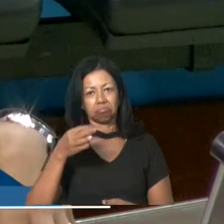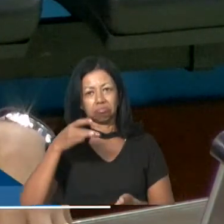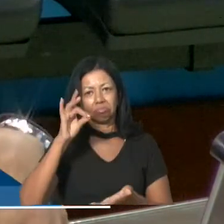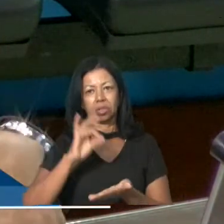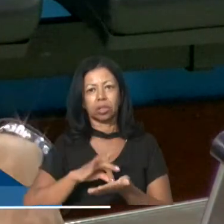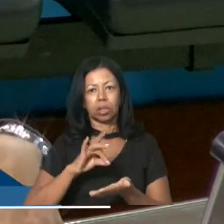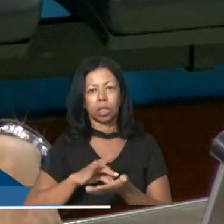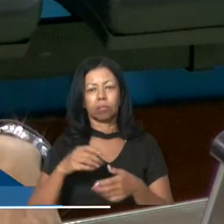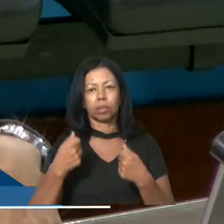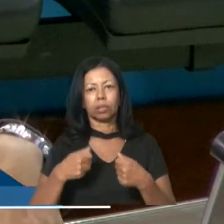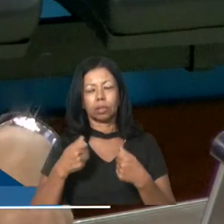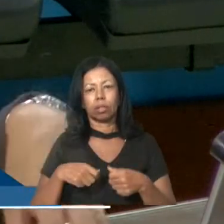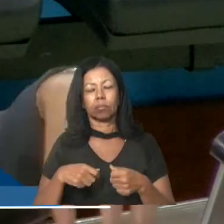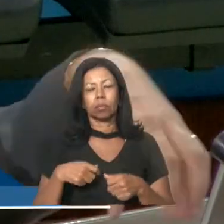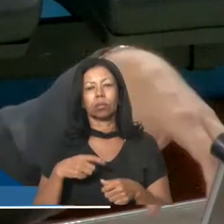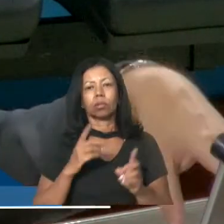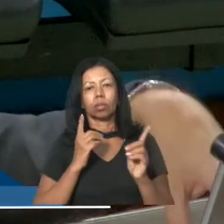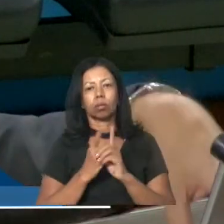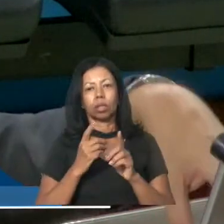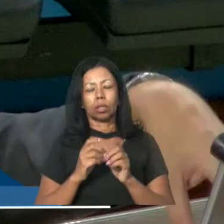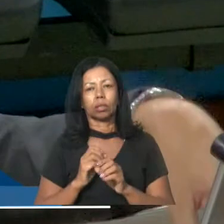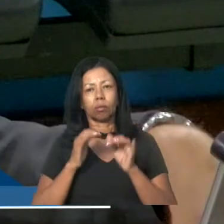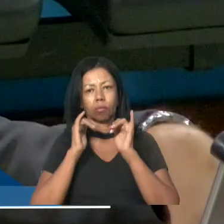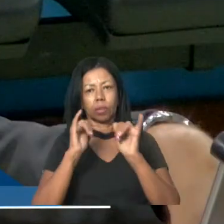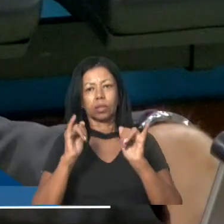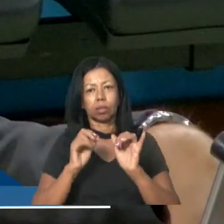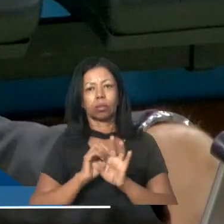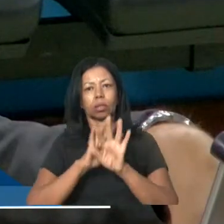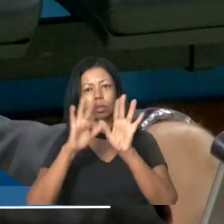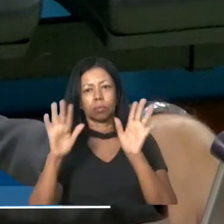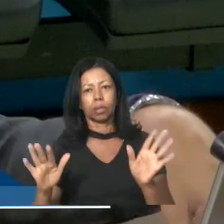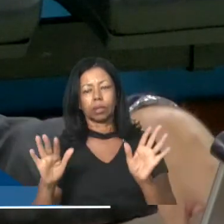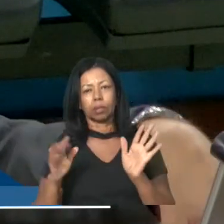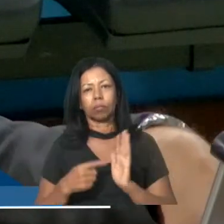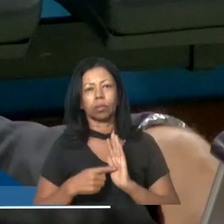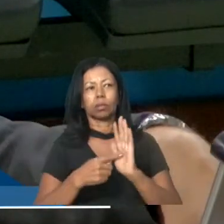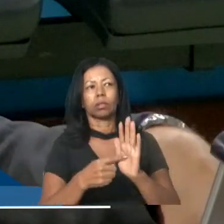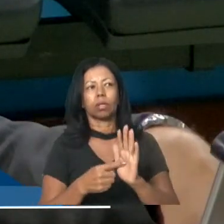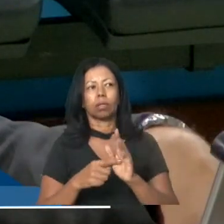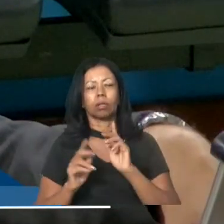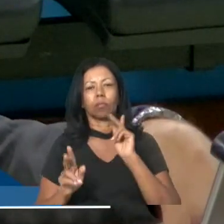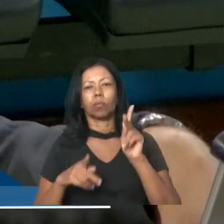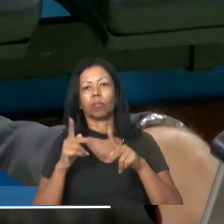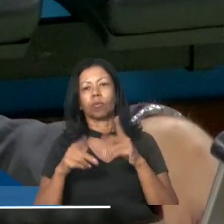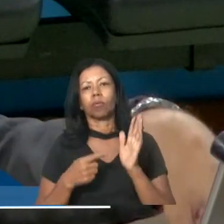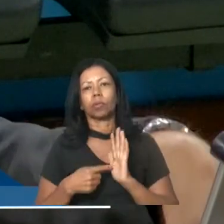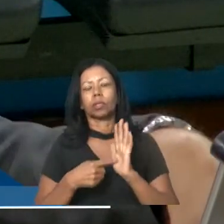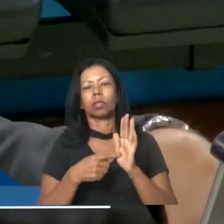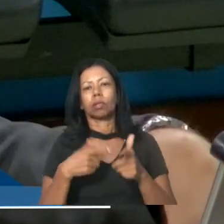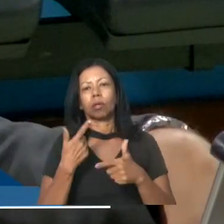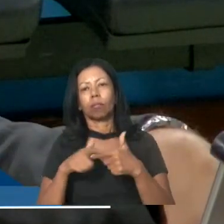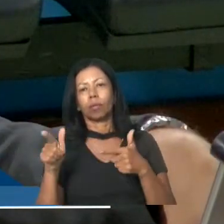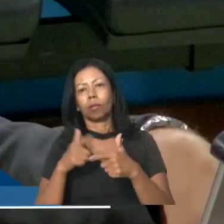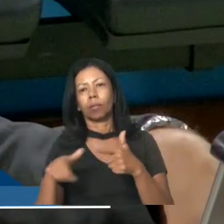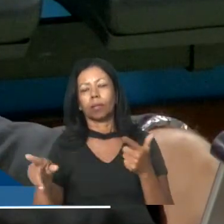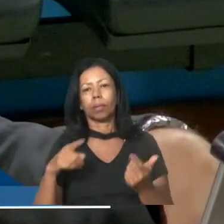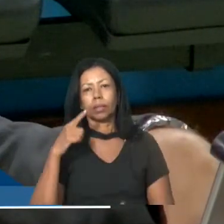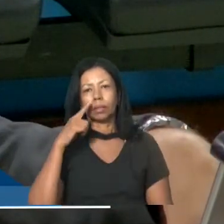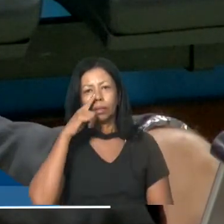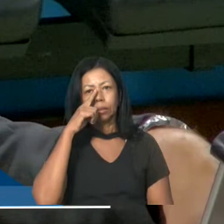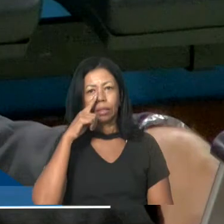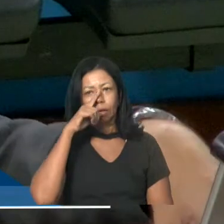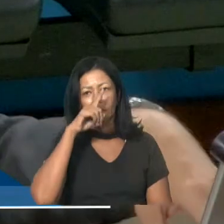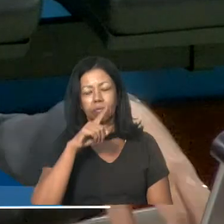essas informações e trazer essa transparência para a população. Foi apontado ali problemas seríssimos em